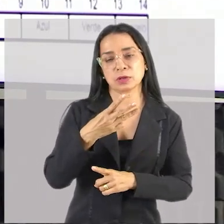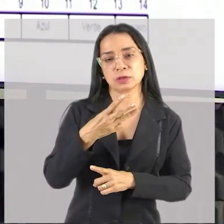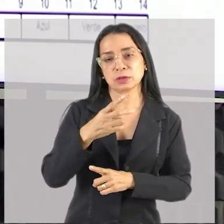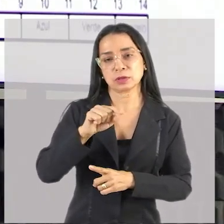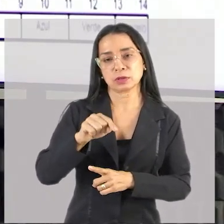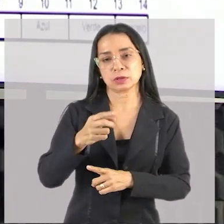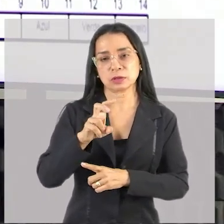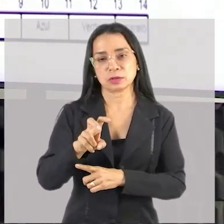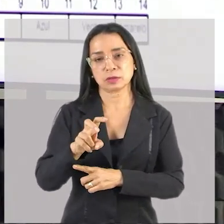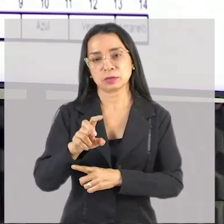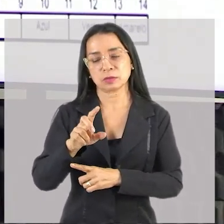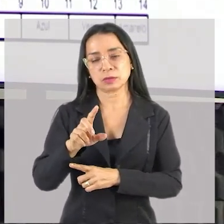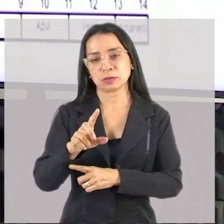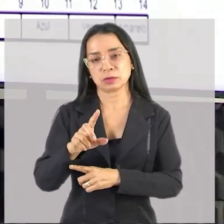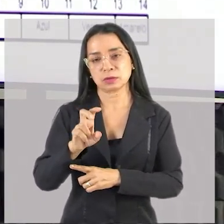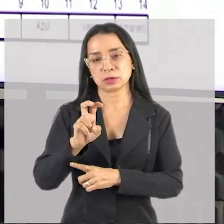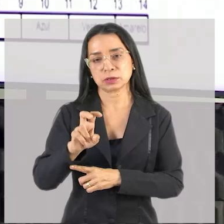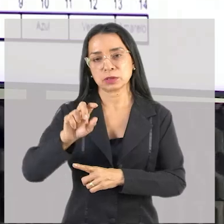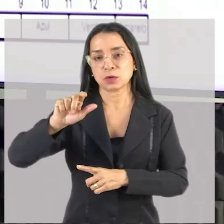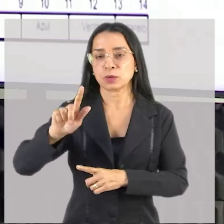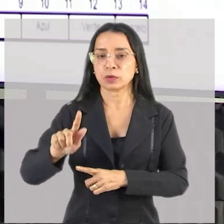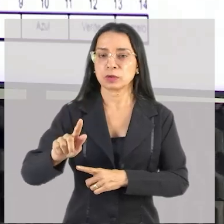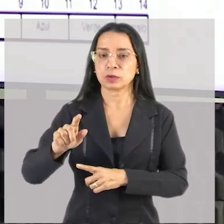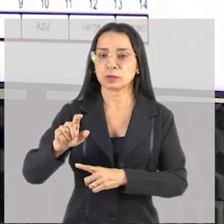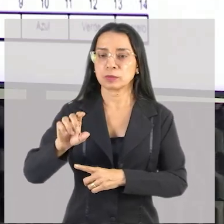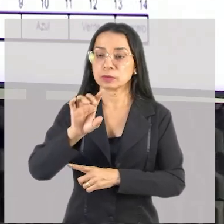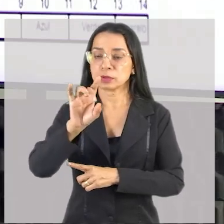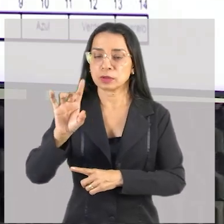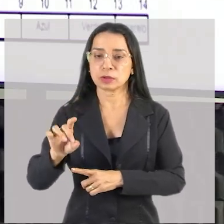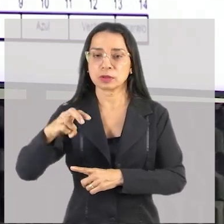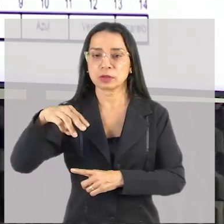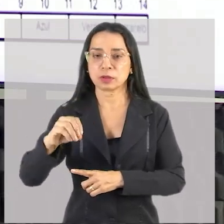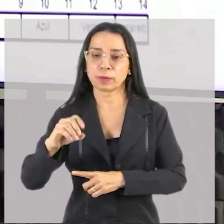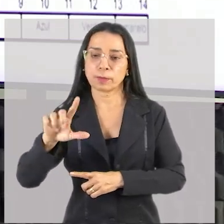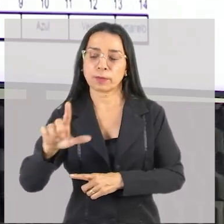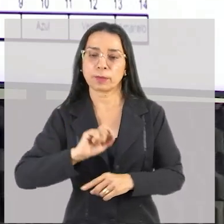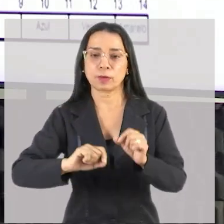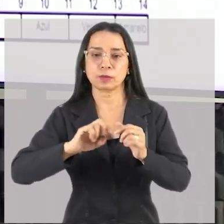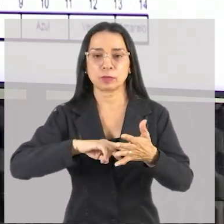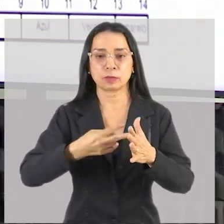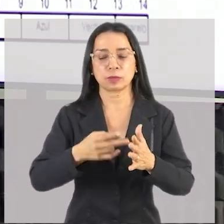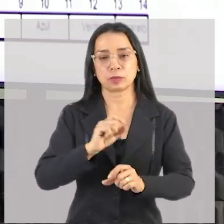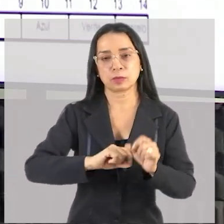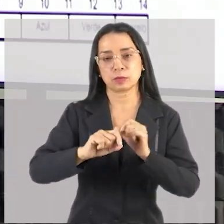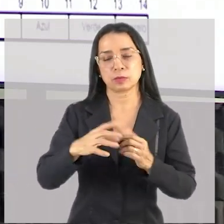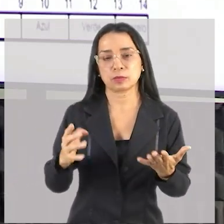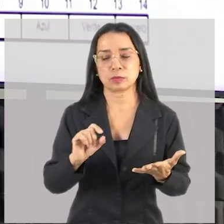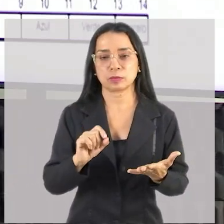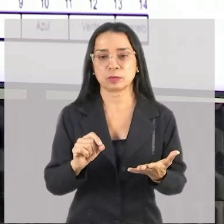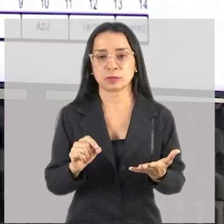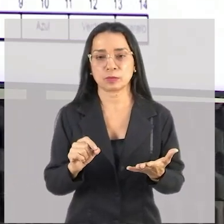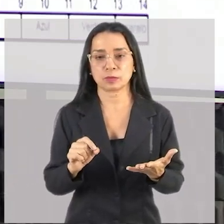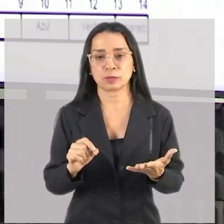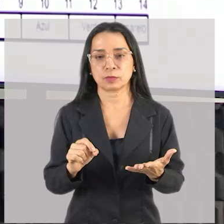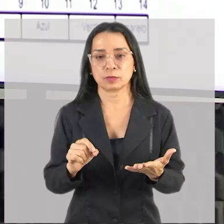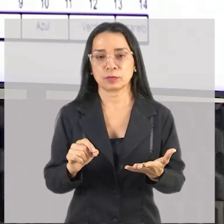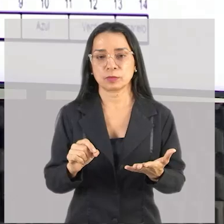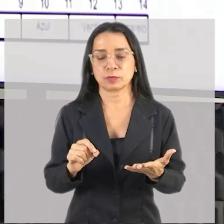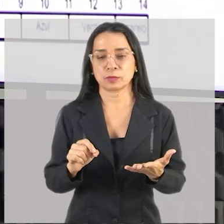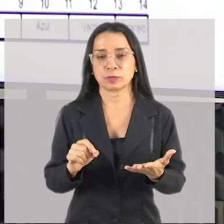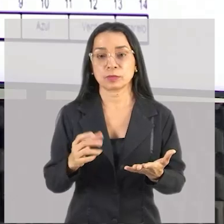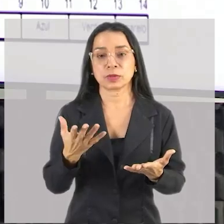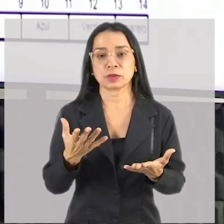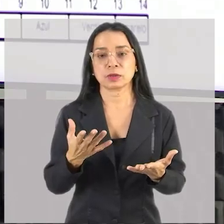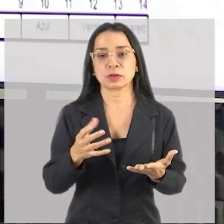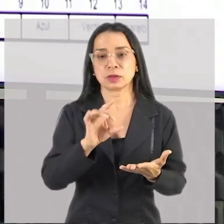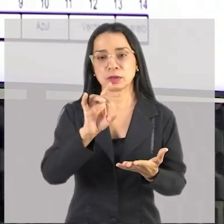em cada mol. Isso quer dizer o quê? Isso quer dizer que um mol de ácido clorídrico tem